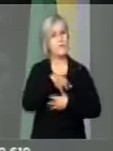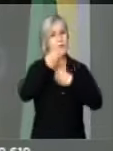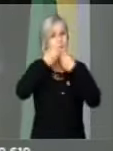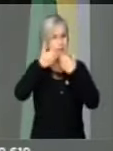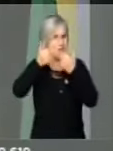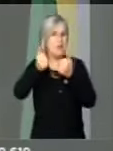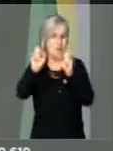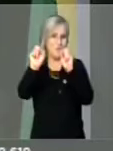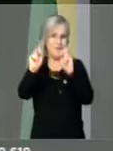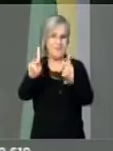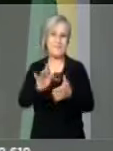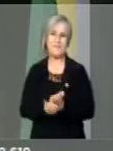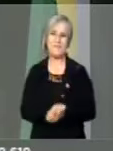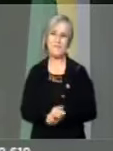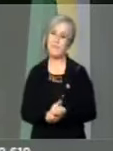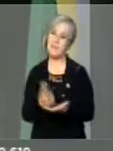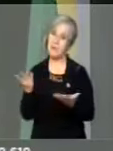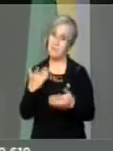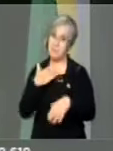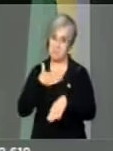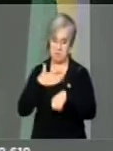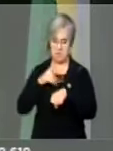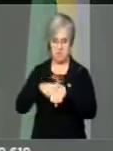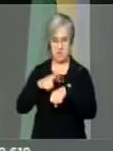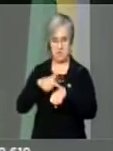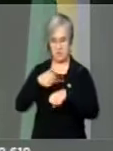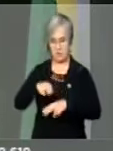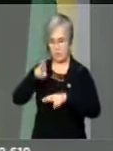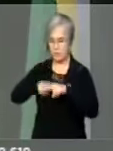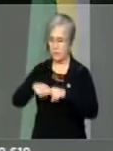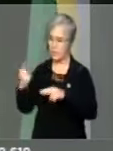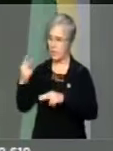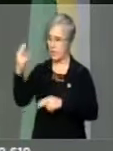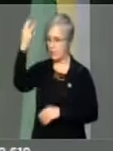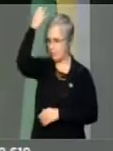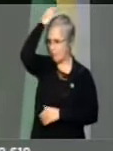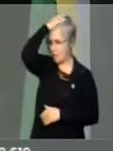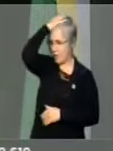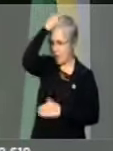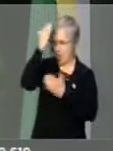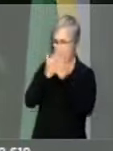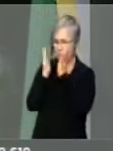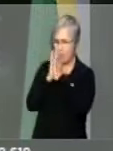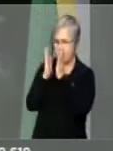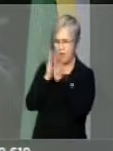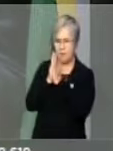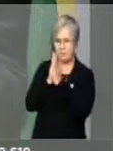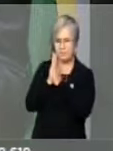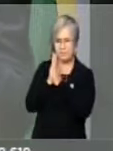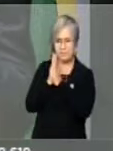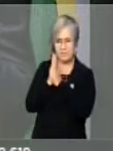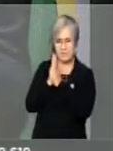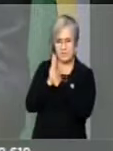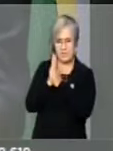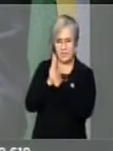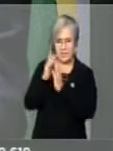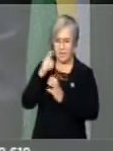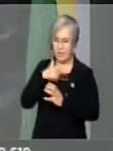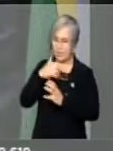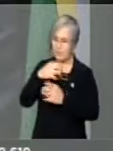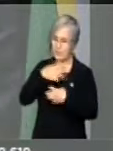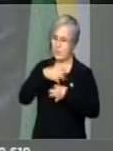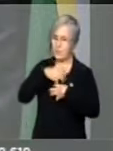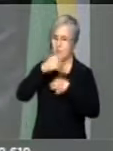era aquilo, né? E aí então, chegou o meu momento, eu me sentei, eles impuseram as mãos, começaram a rezar por mim, ali, eu fui